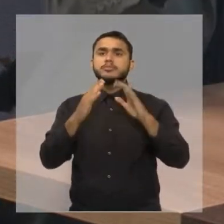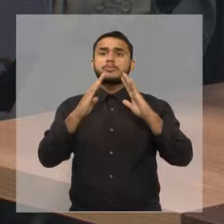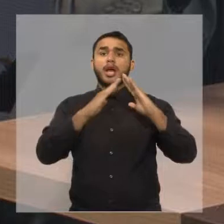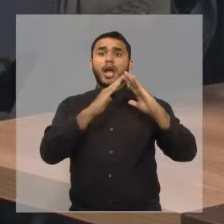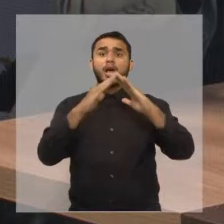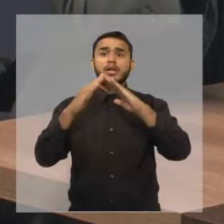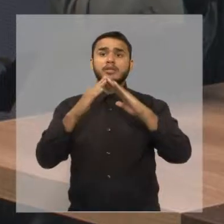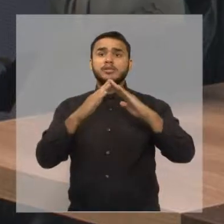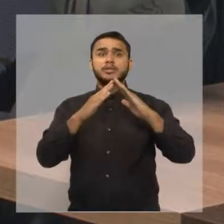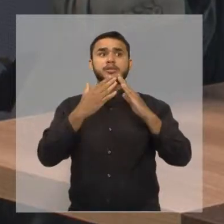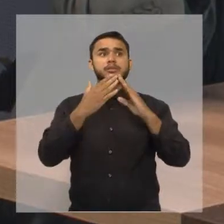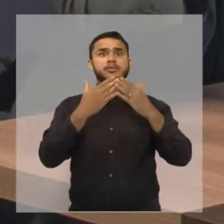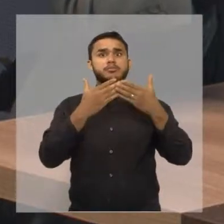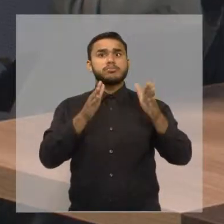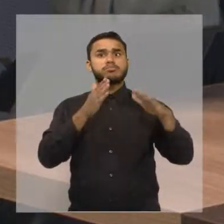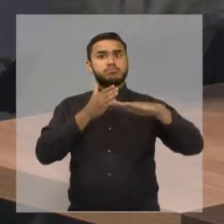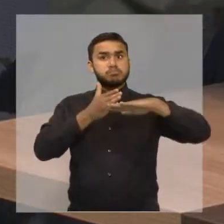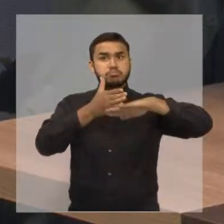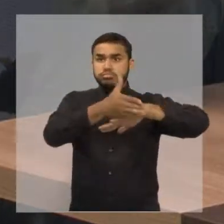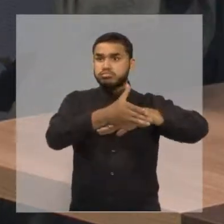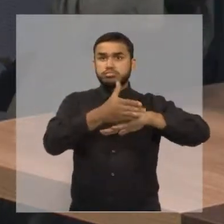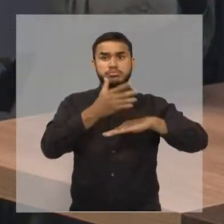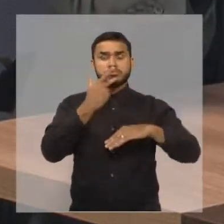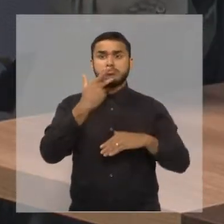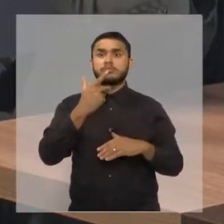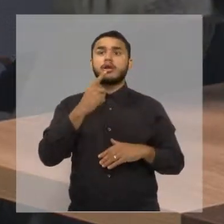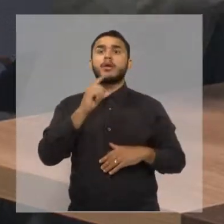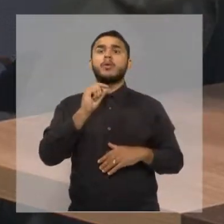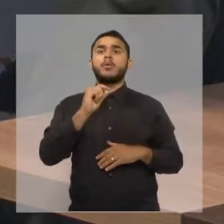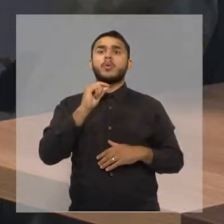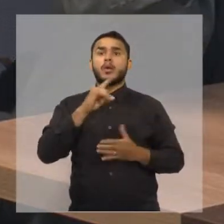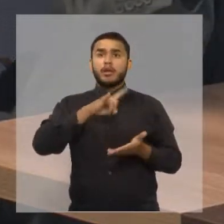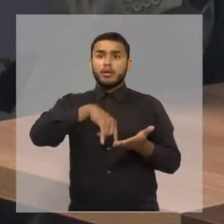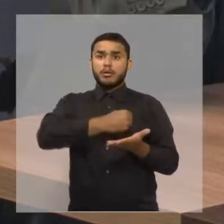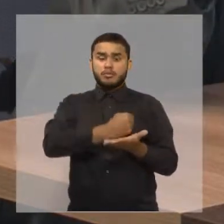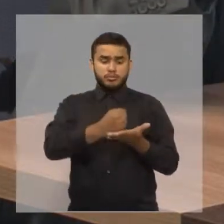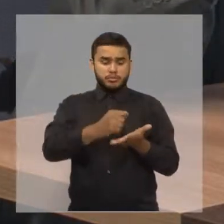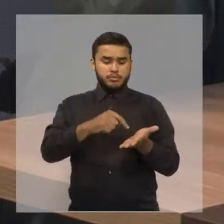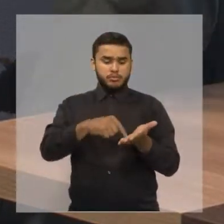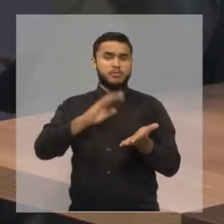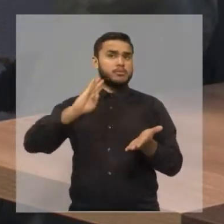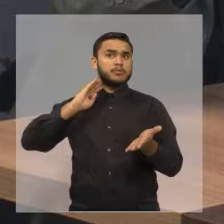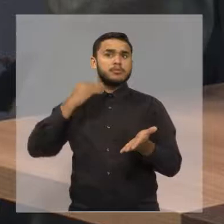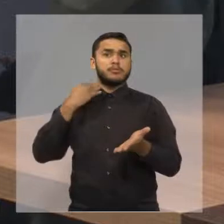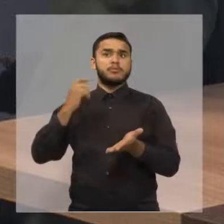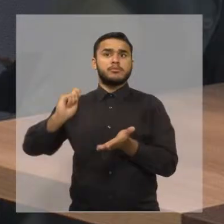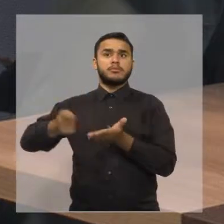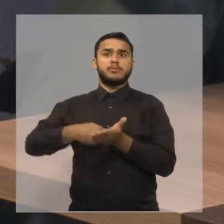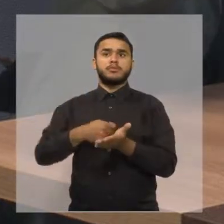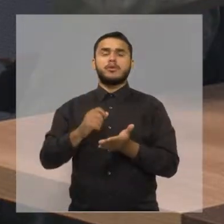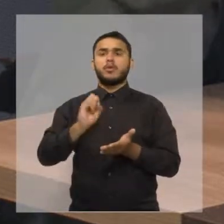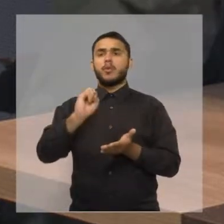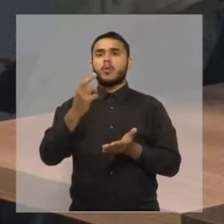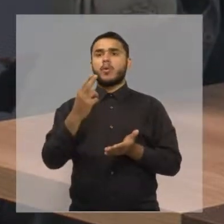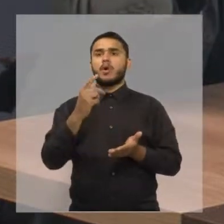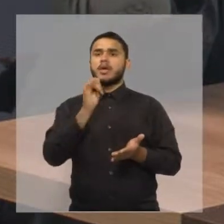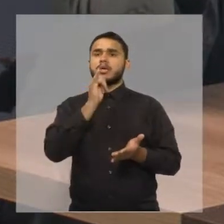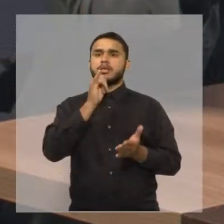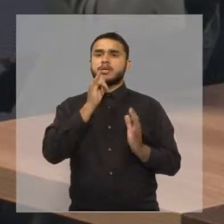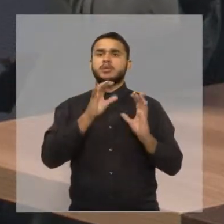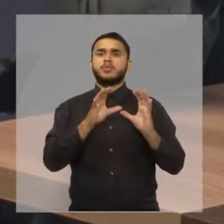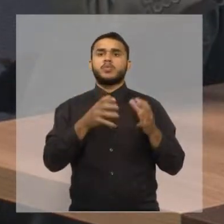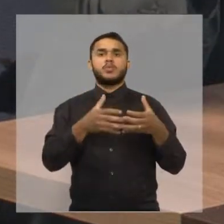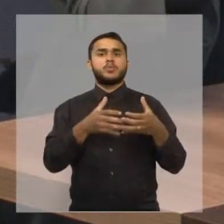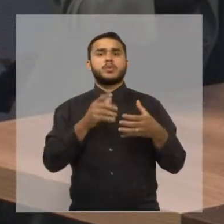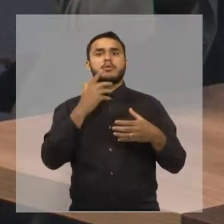200, 300 unidades domiciliares que eram invadidas para que se fizesse apreensão em busca de traficantes. Quer